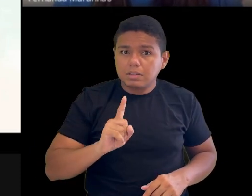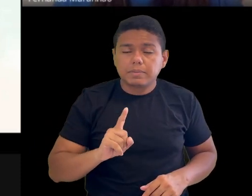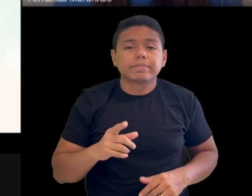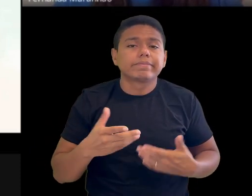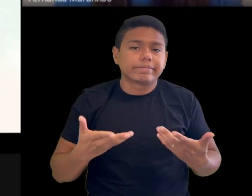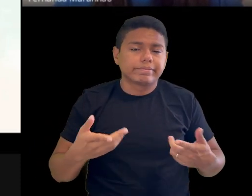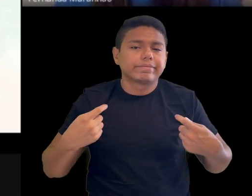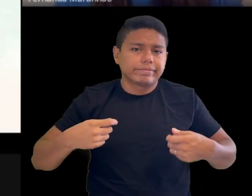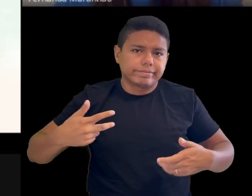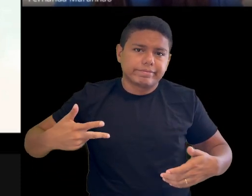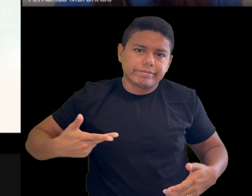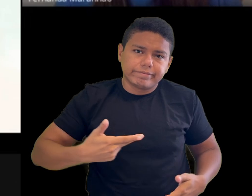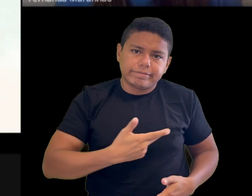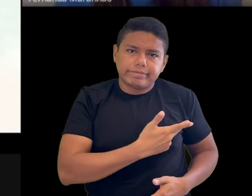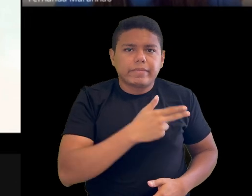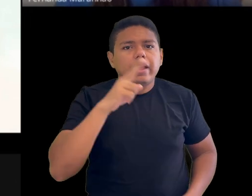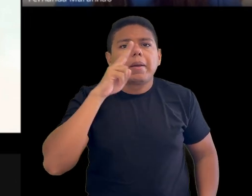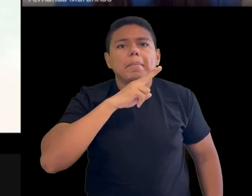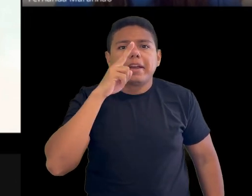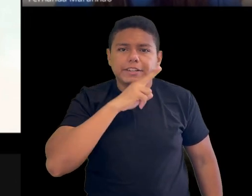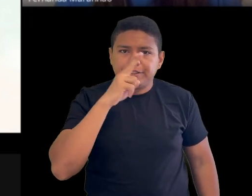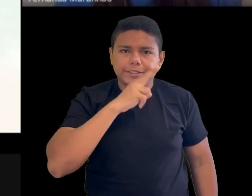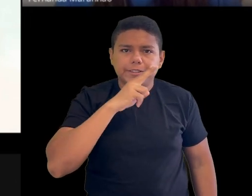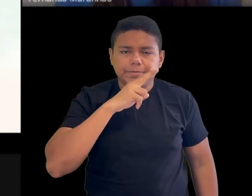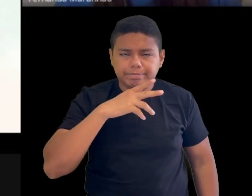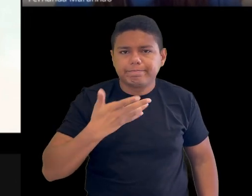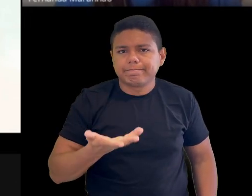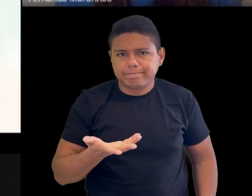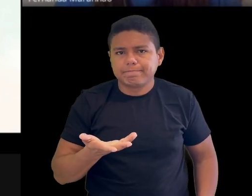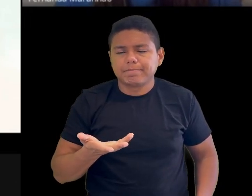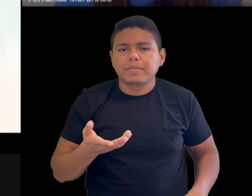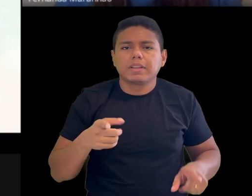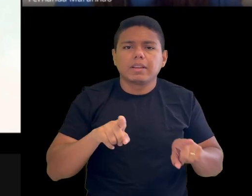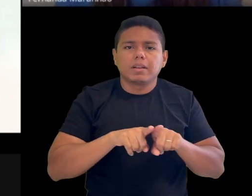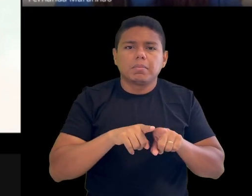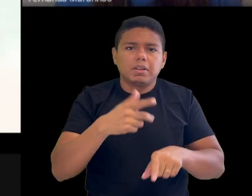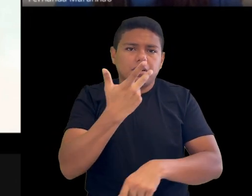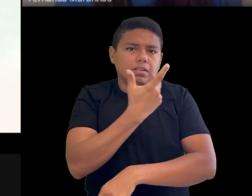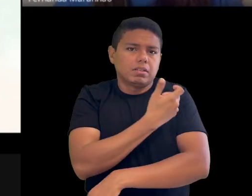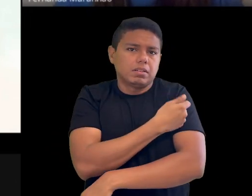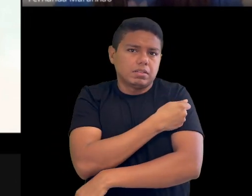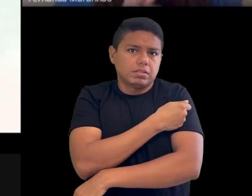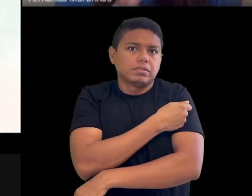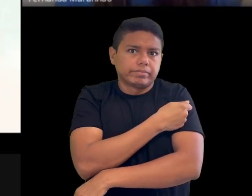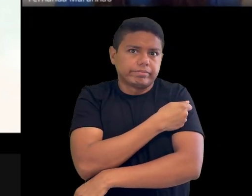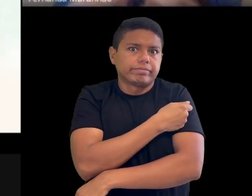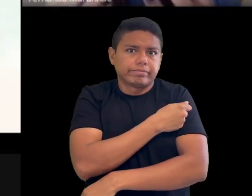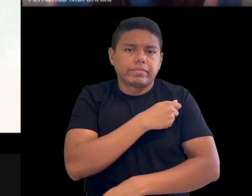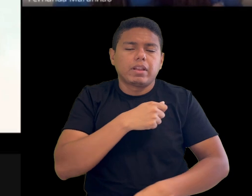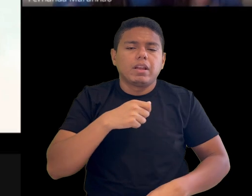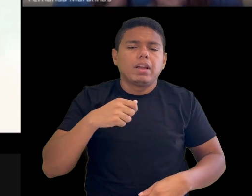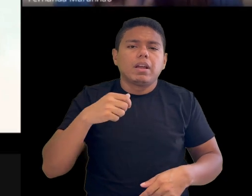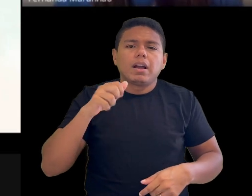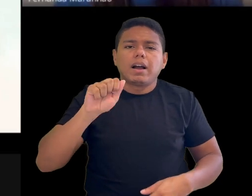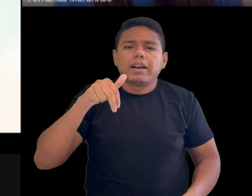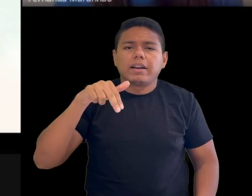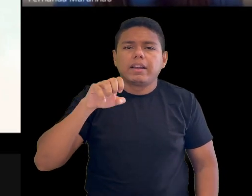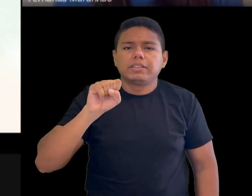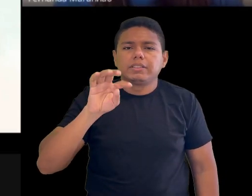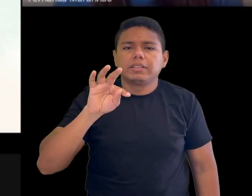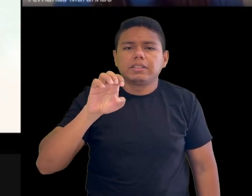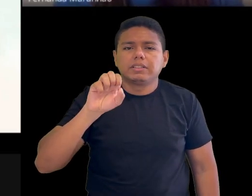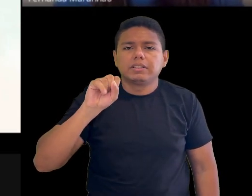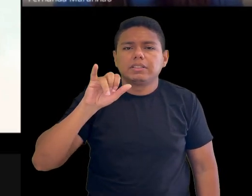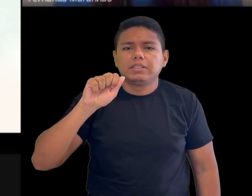emergência, em que muitas vezes a anestesia, inclusive a anestesia geral, porque não se sabe como estão, né, os fatores da coagulação